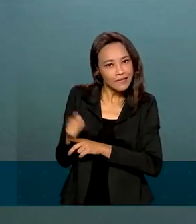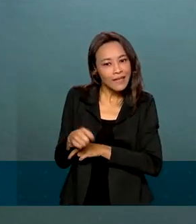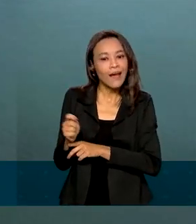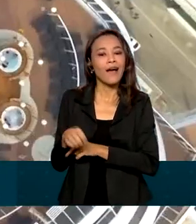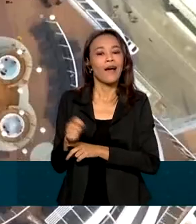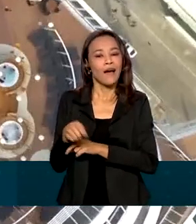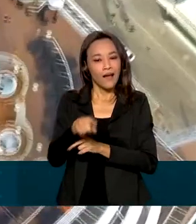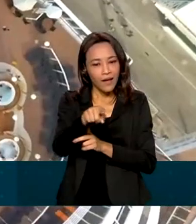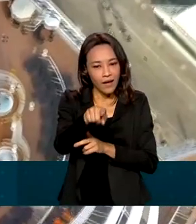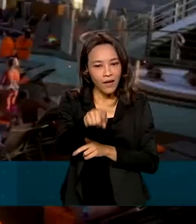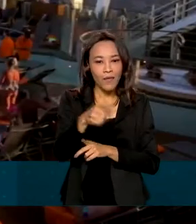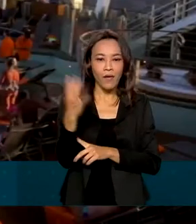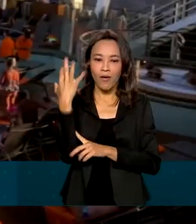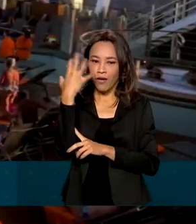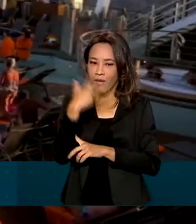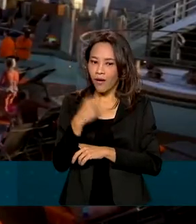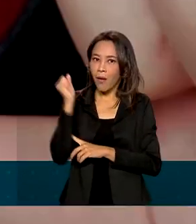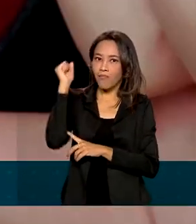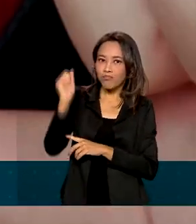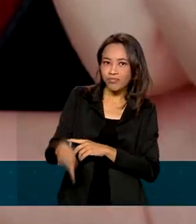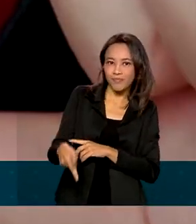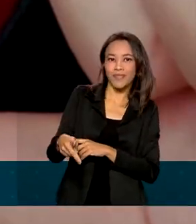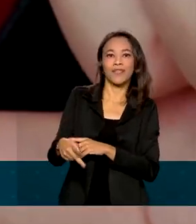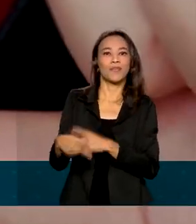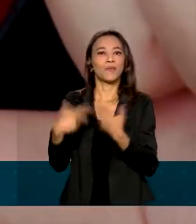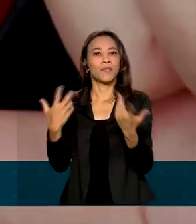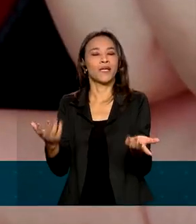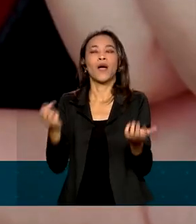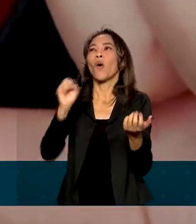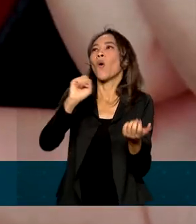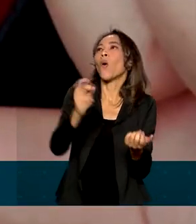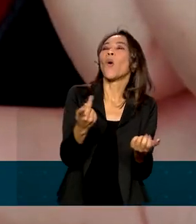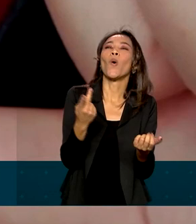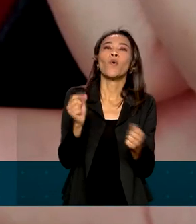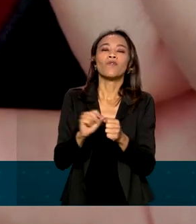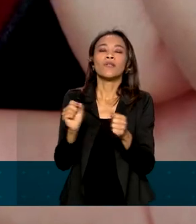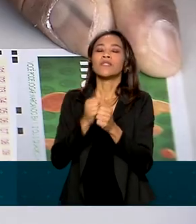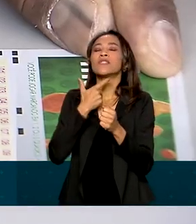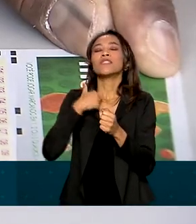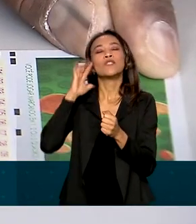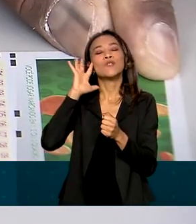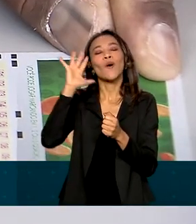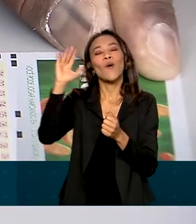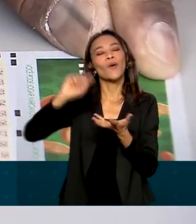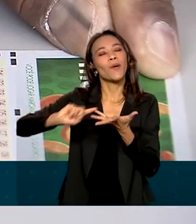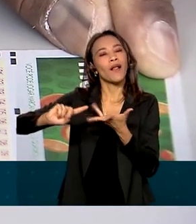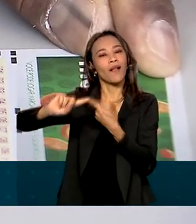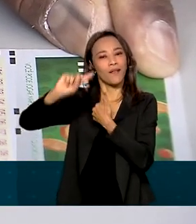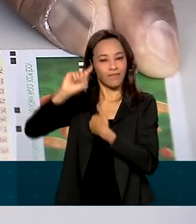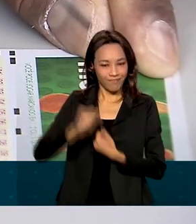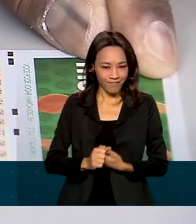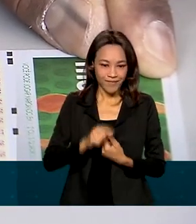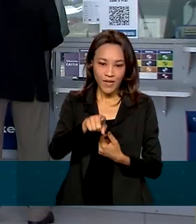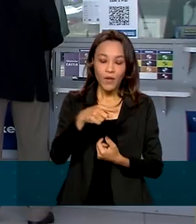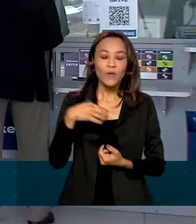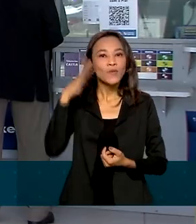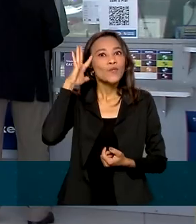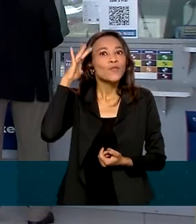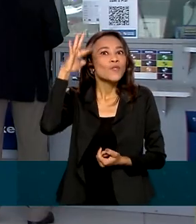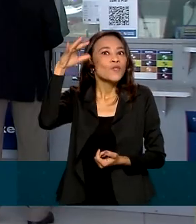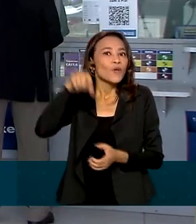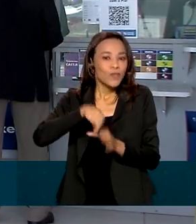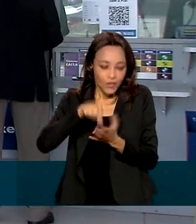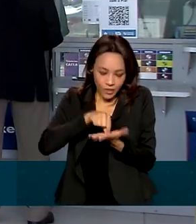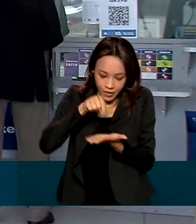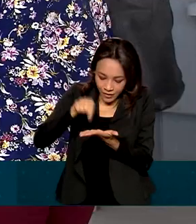trabalhar e contar com uma bela aposentadoria além de realizar muitos desejos o sonho de ganhar na loteria